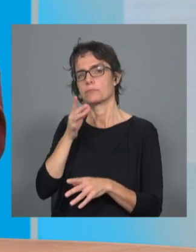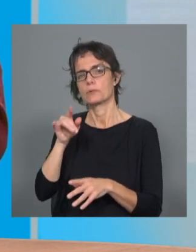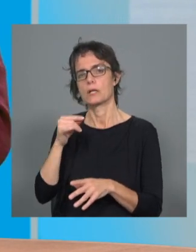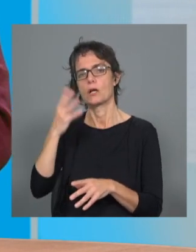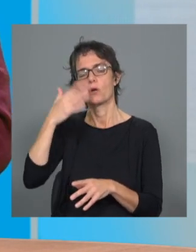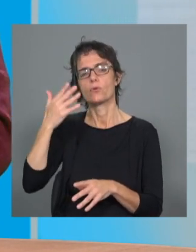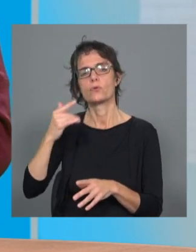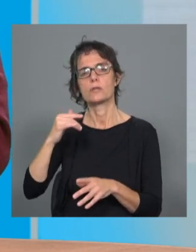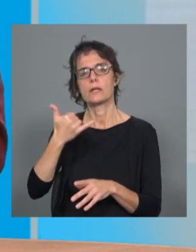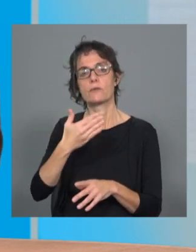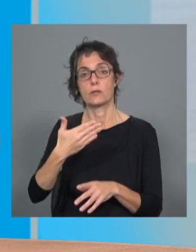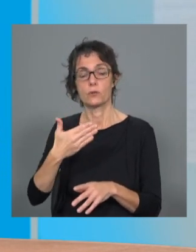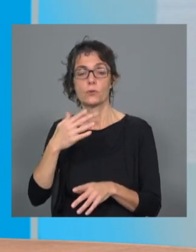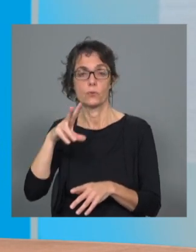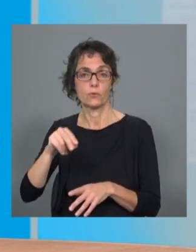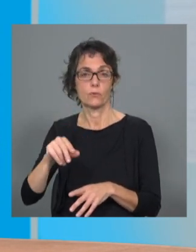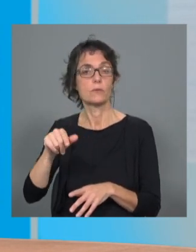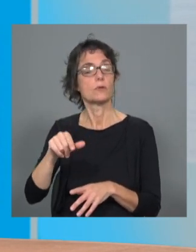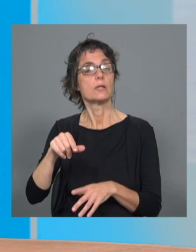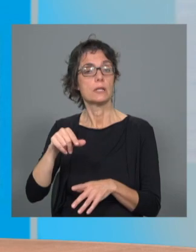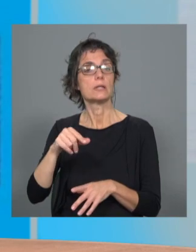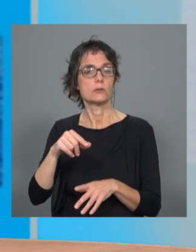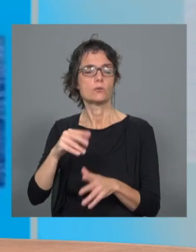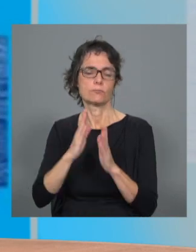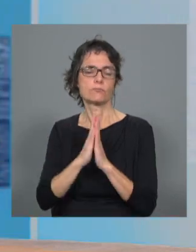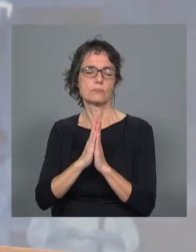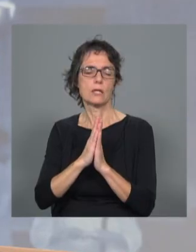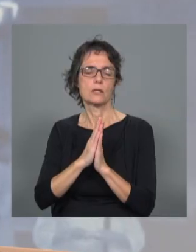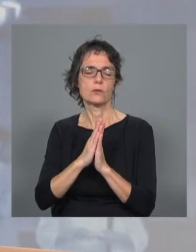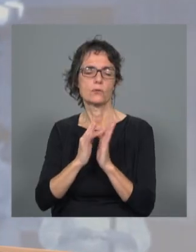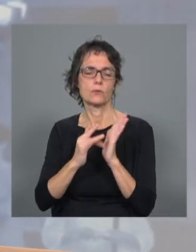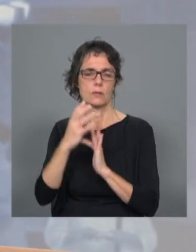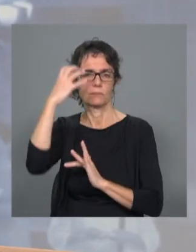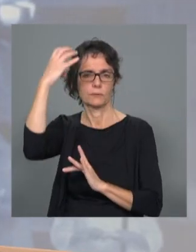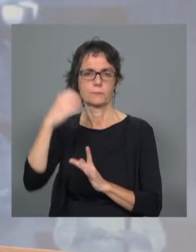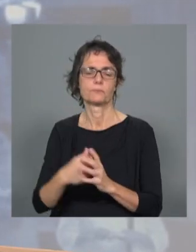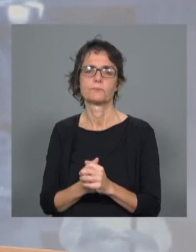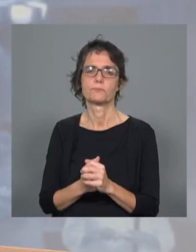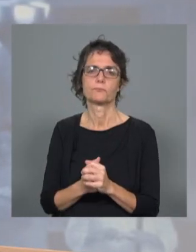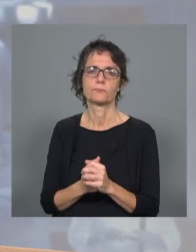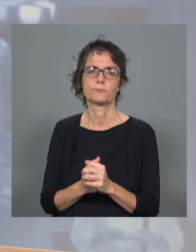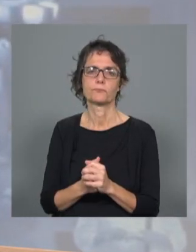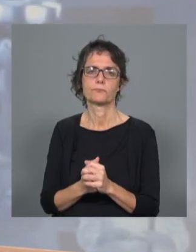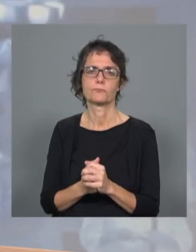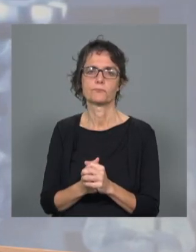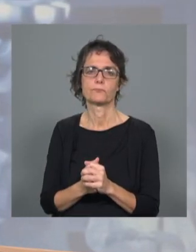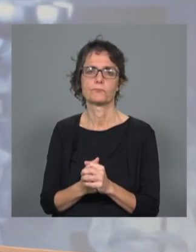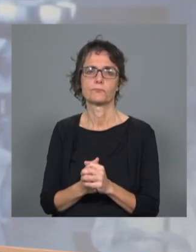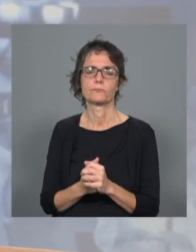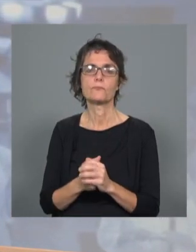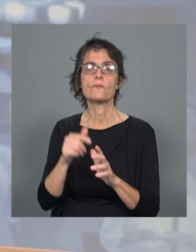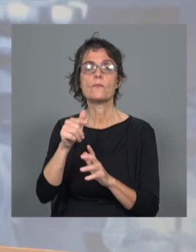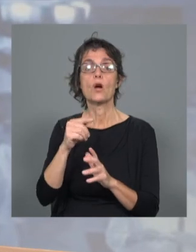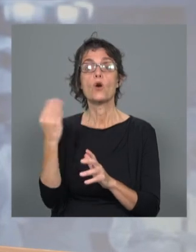dia 21 de novembro, que é mesmo a solenidade de Cristo Rei. Os jovens não virão a zero, eles já estão, digamos,